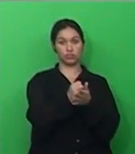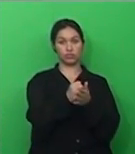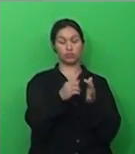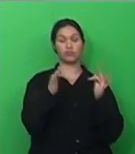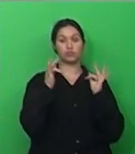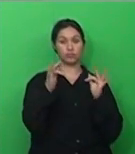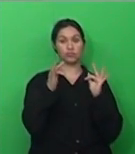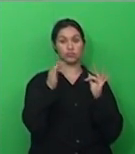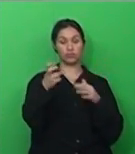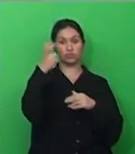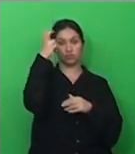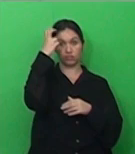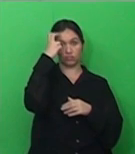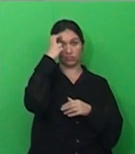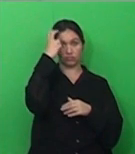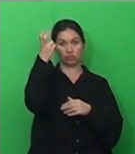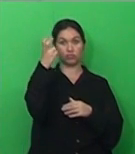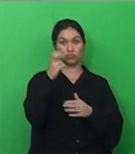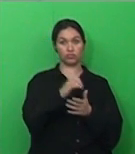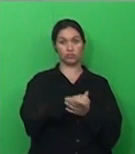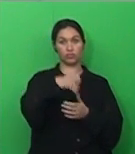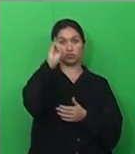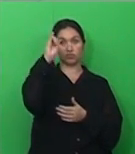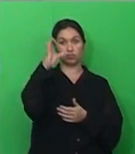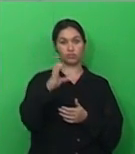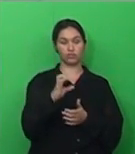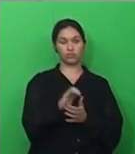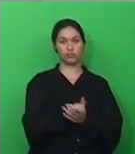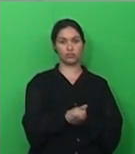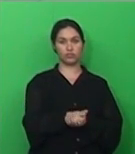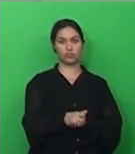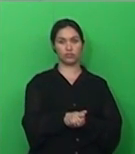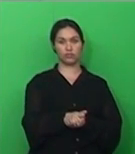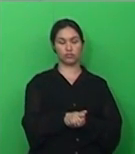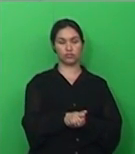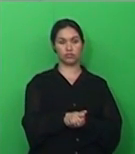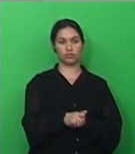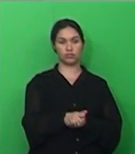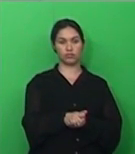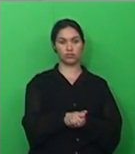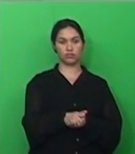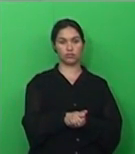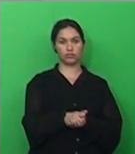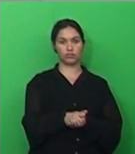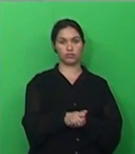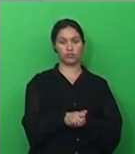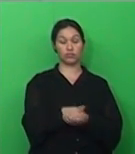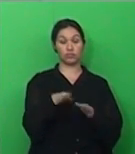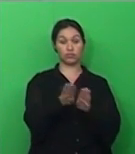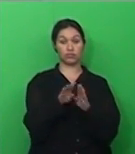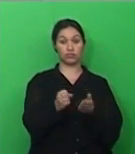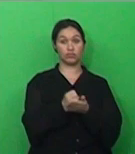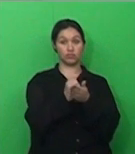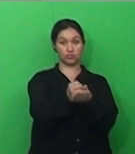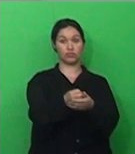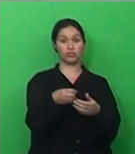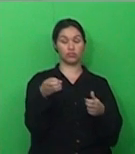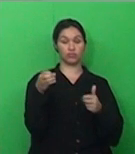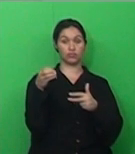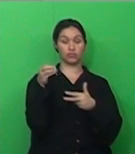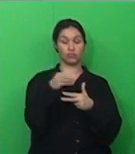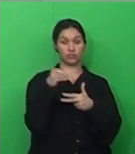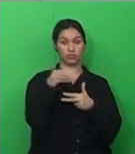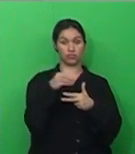Cultura, Deissara. Eu gostaria que você abordasse esse aspecto. Patrocínio da Unesc, RAC Saneamento e